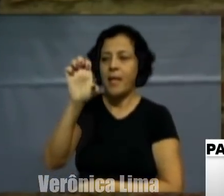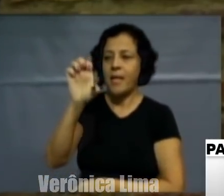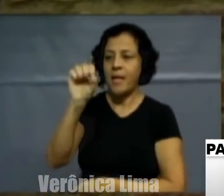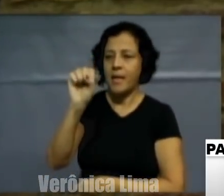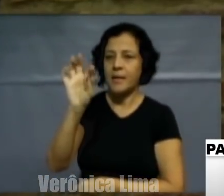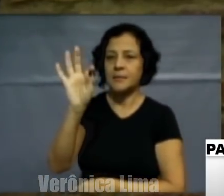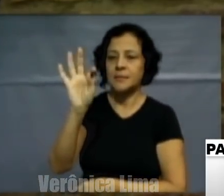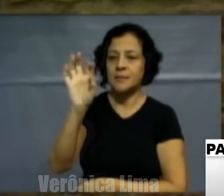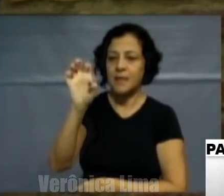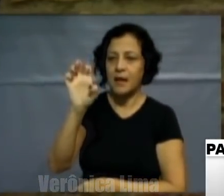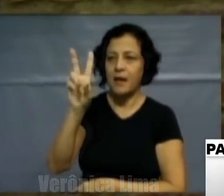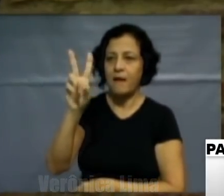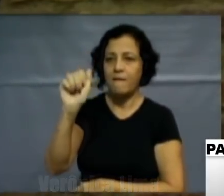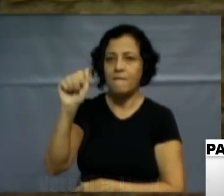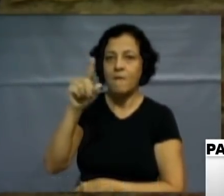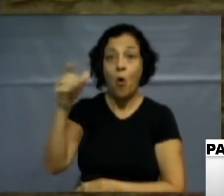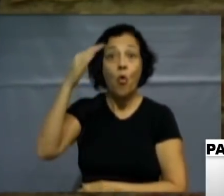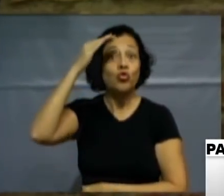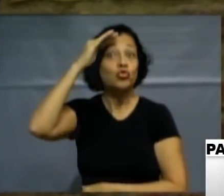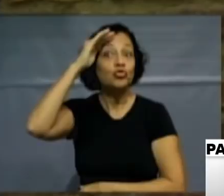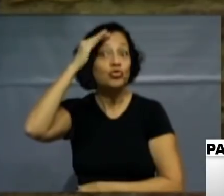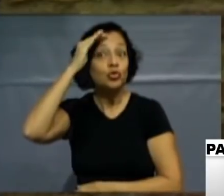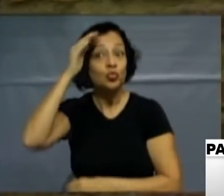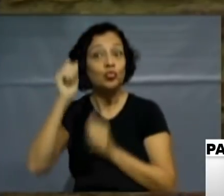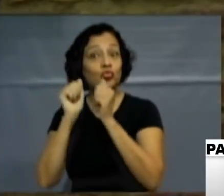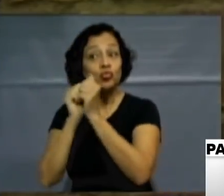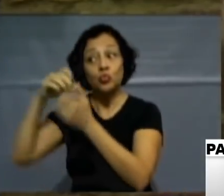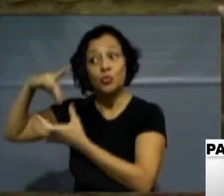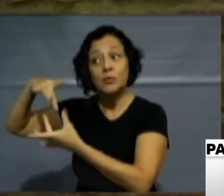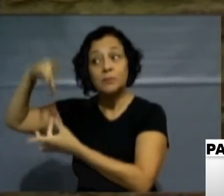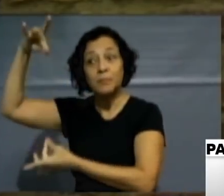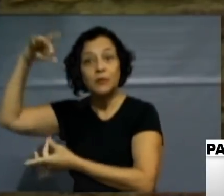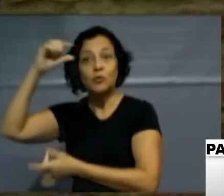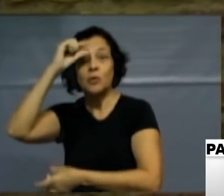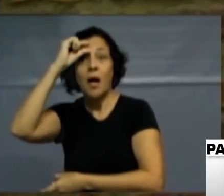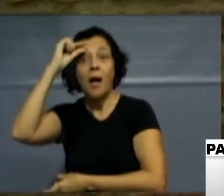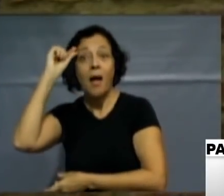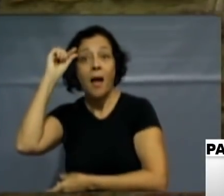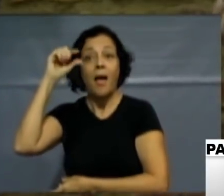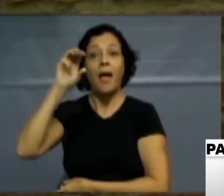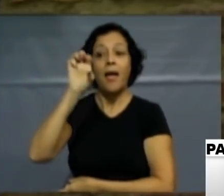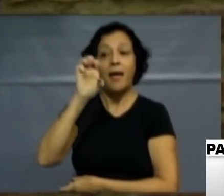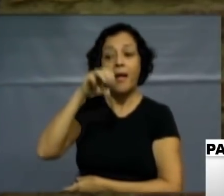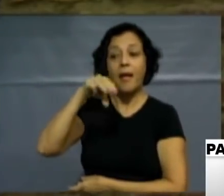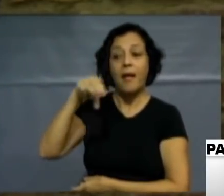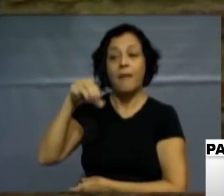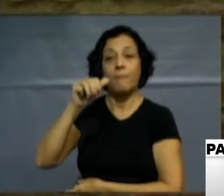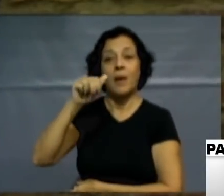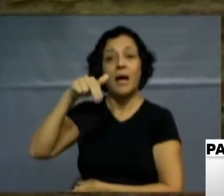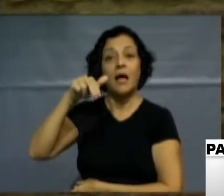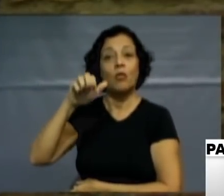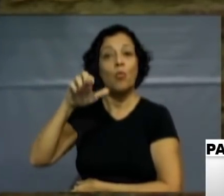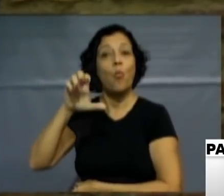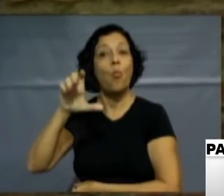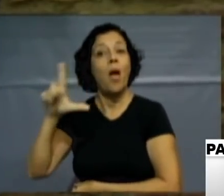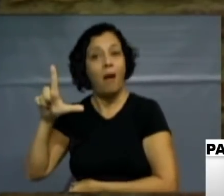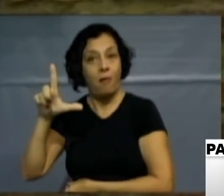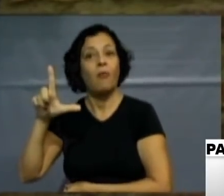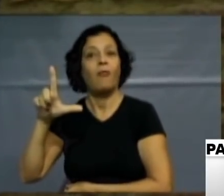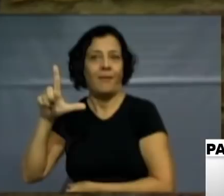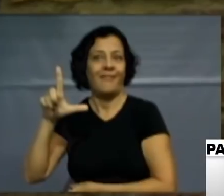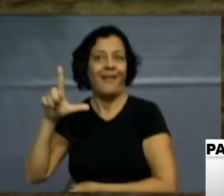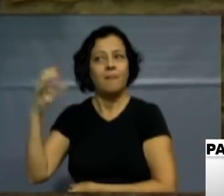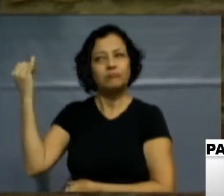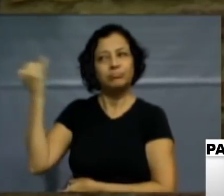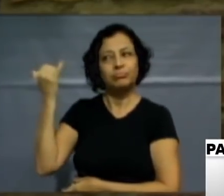querido Chico, pelo espírito do Emmanuel. Obviamente a codificação de Allan Kardec, porque não tem como a gente fazer links de